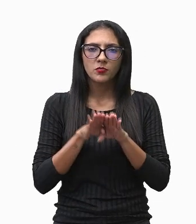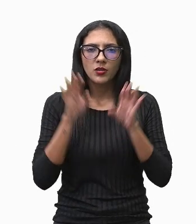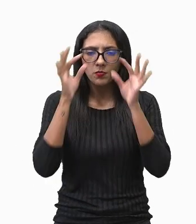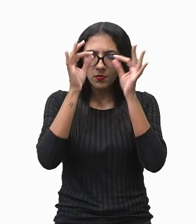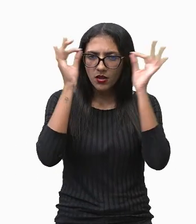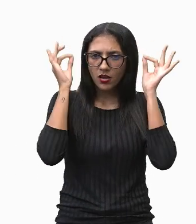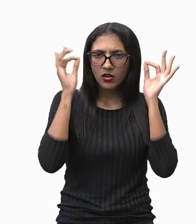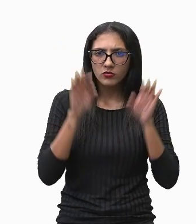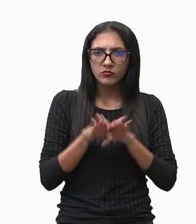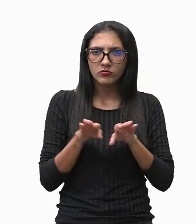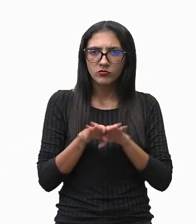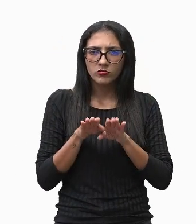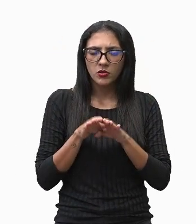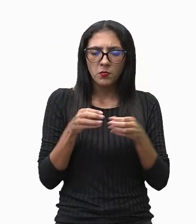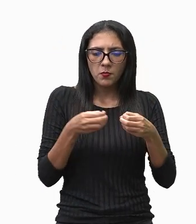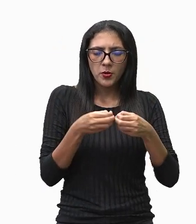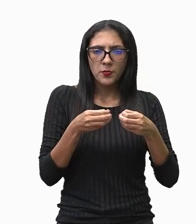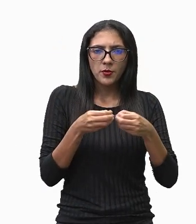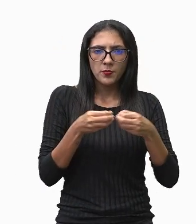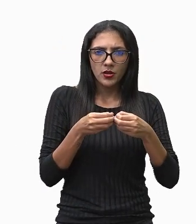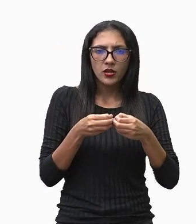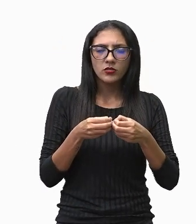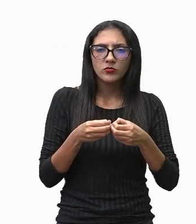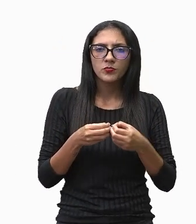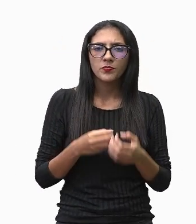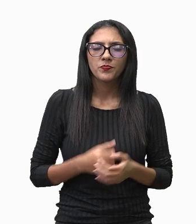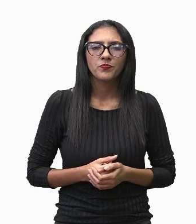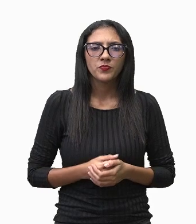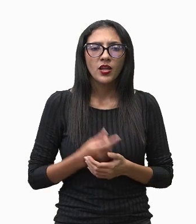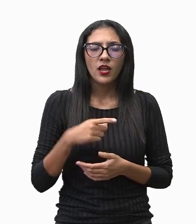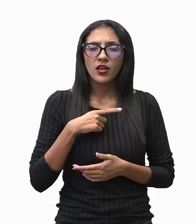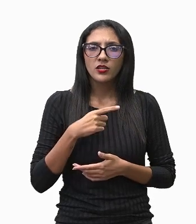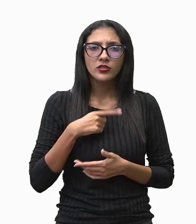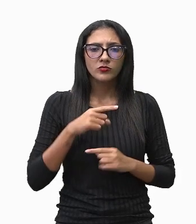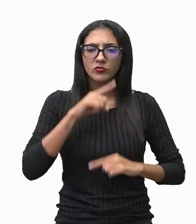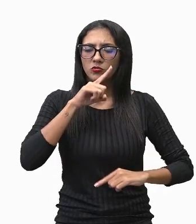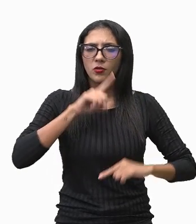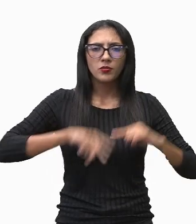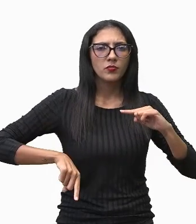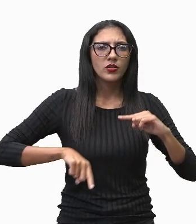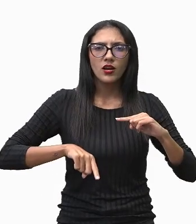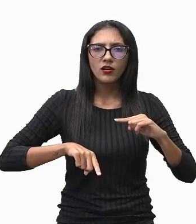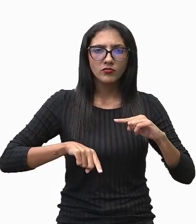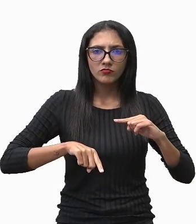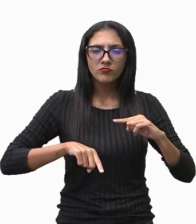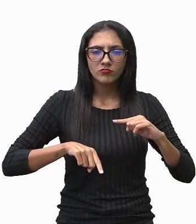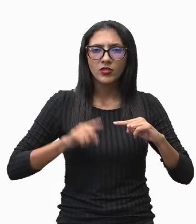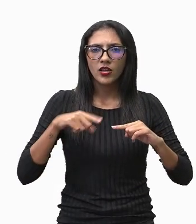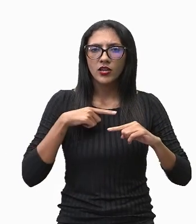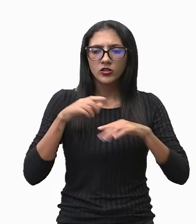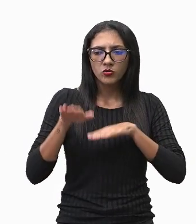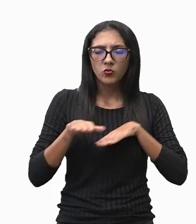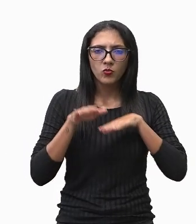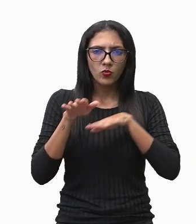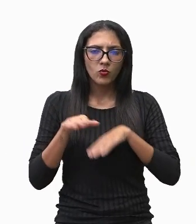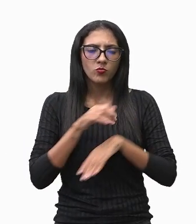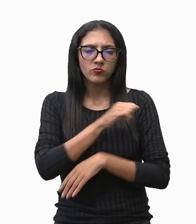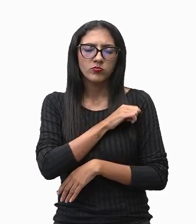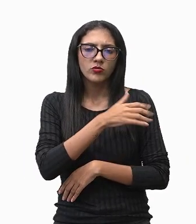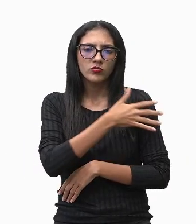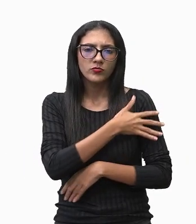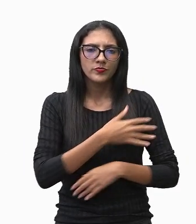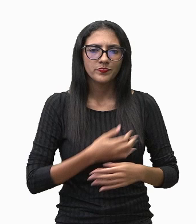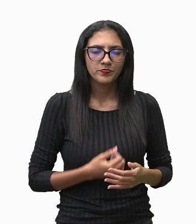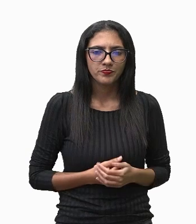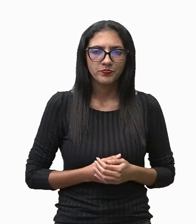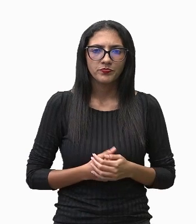dos Estados Unidos, não apoiaram a invasão norte-americana. Então, a maioria dos países do Oriente